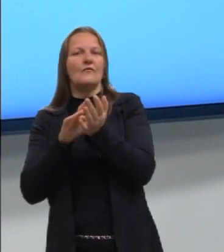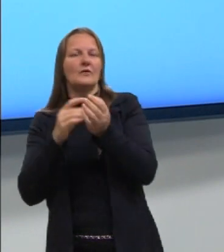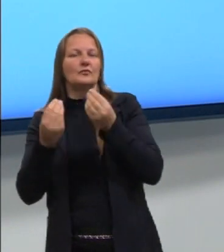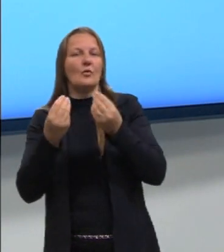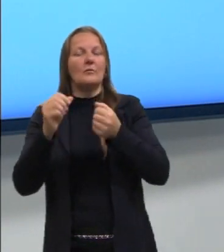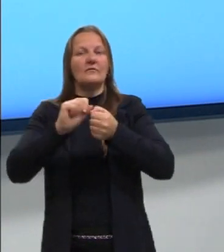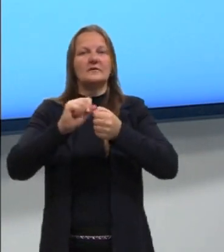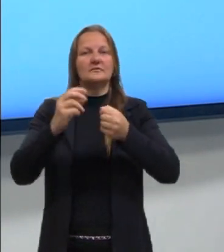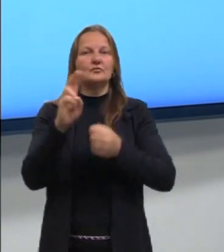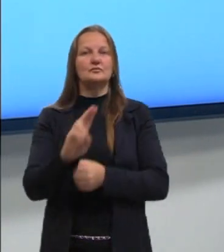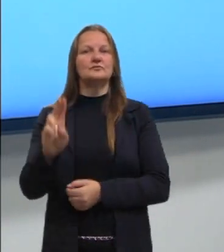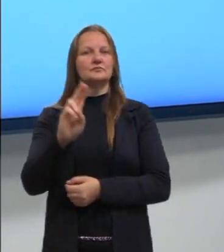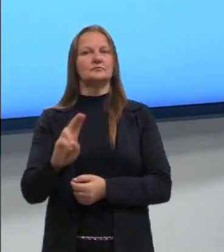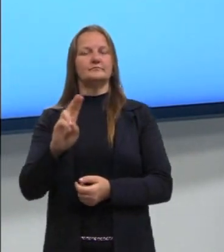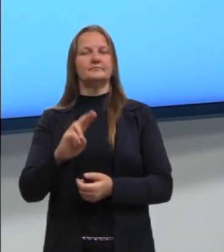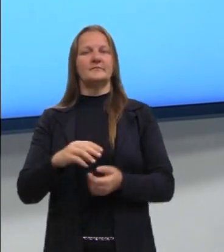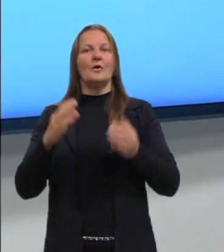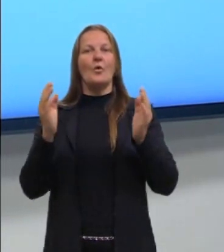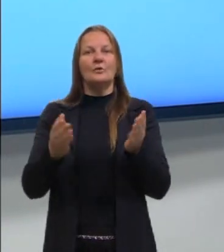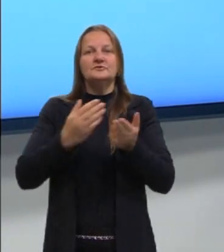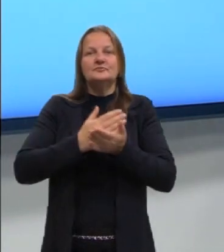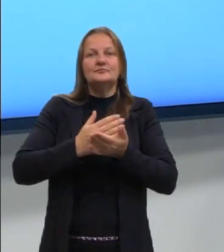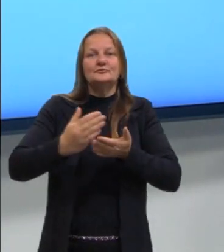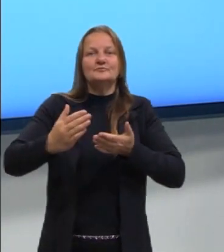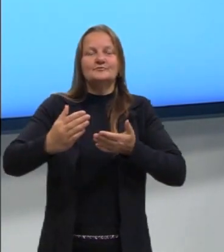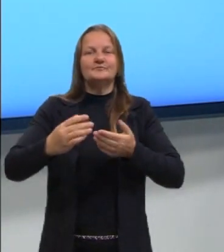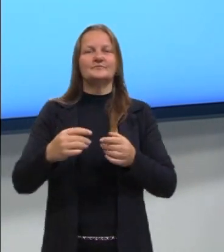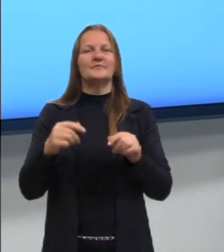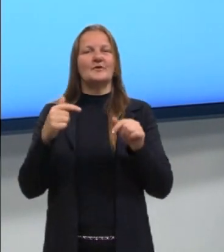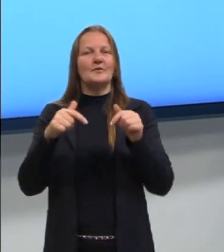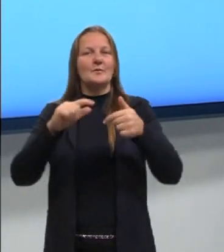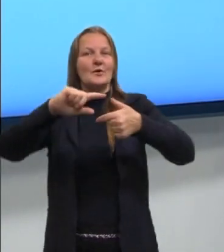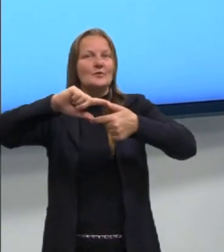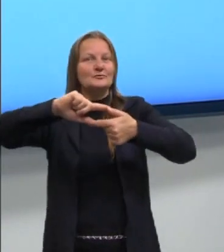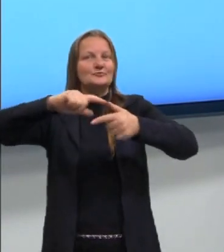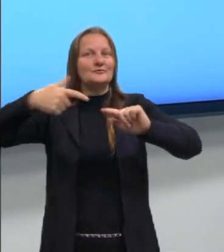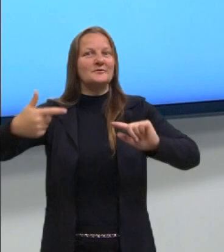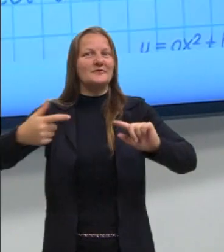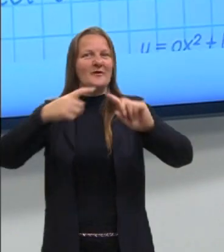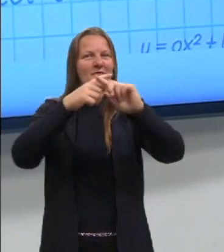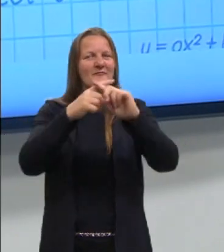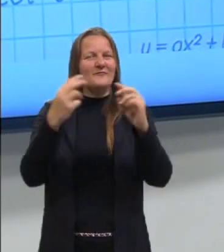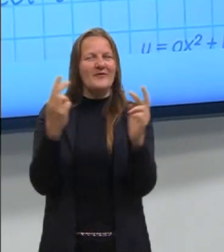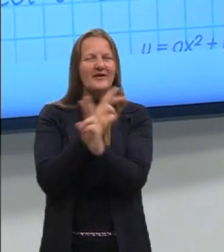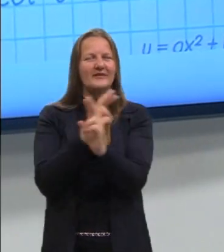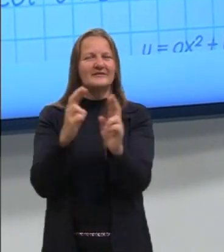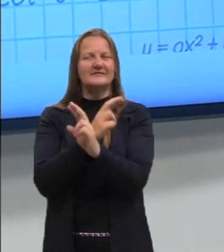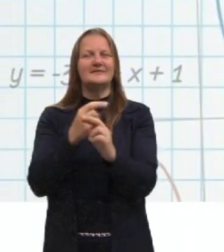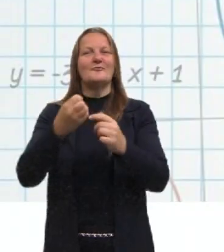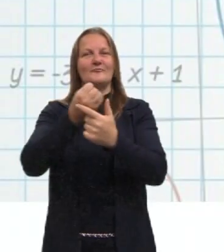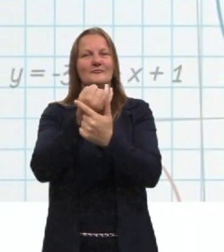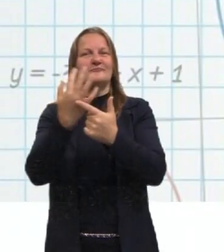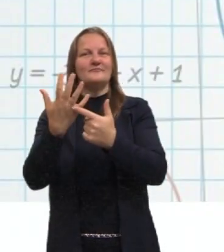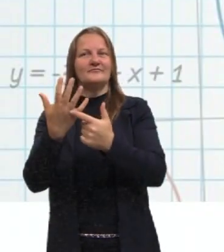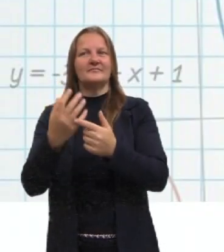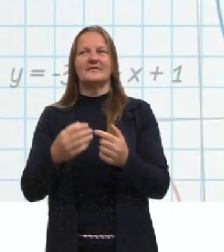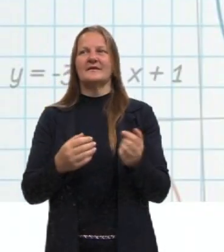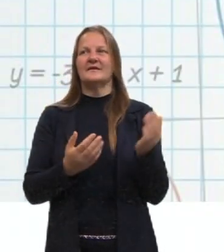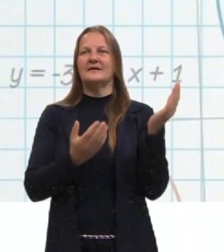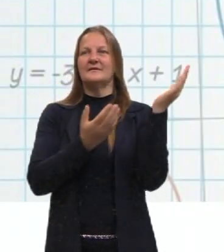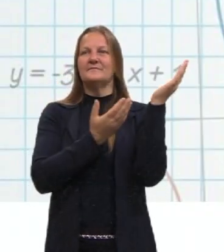utilizar. Então, nós vamos entrar hoje, trabalhando, né, a geometria versus álgebra, na nossa